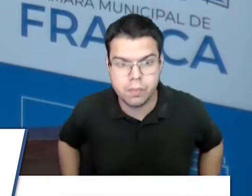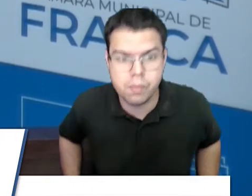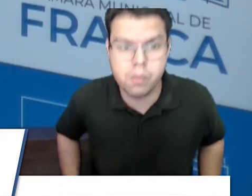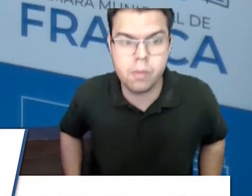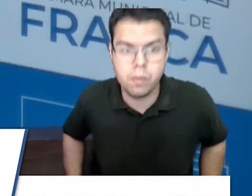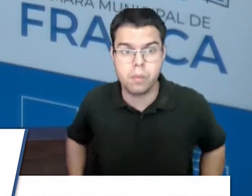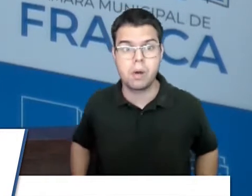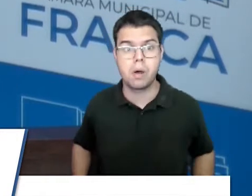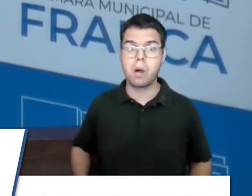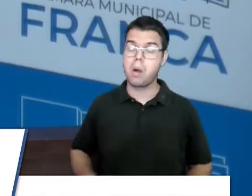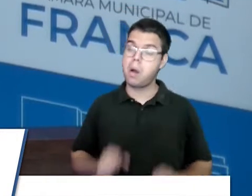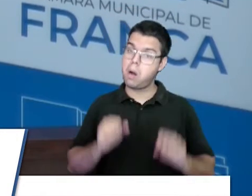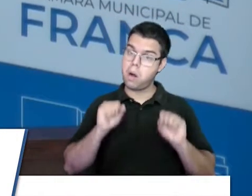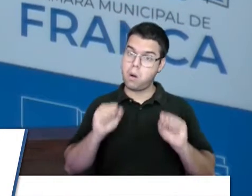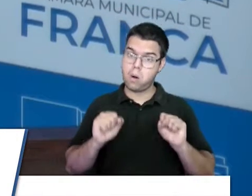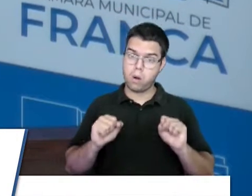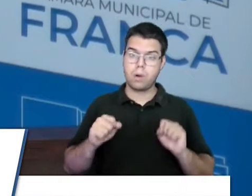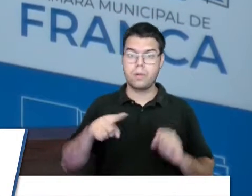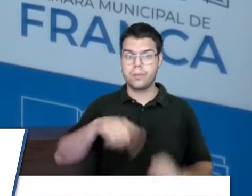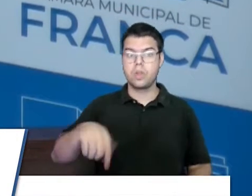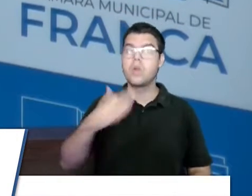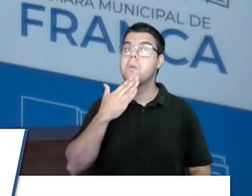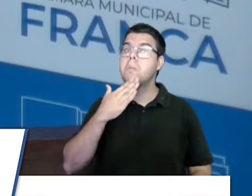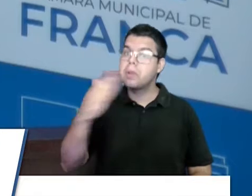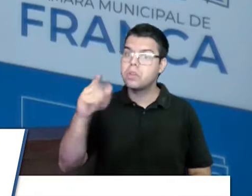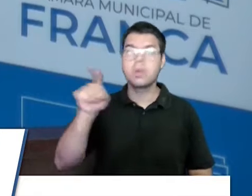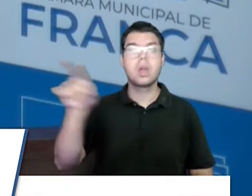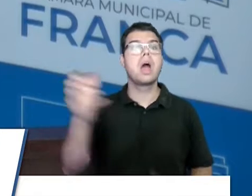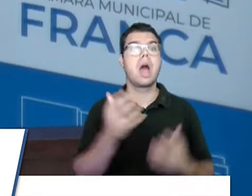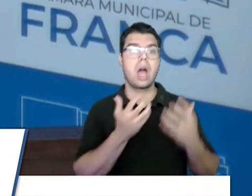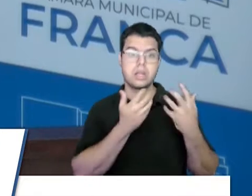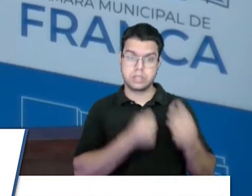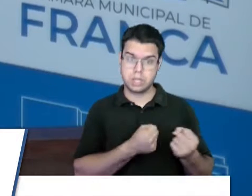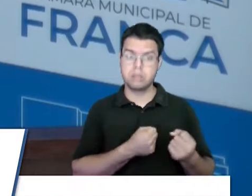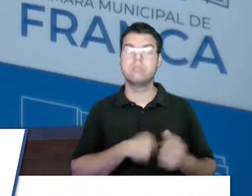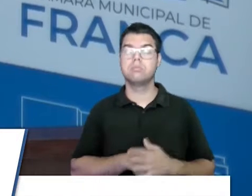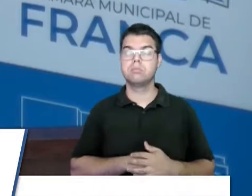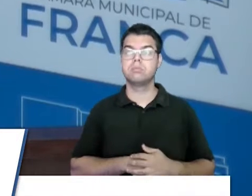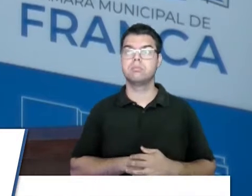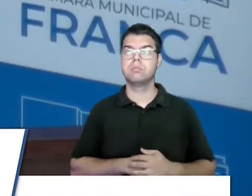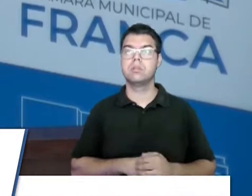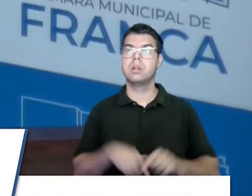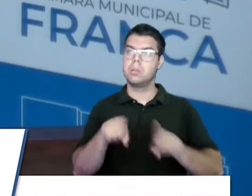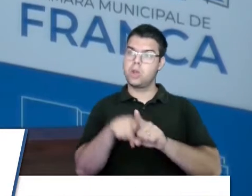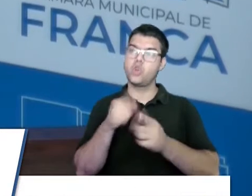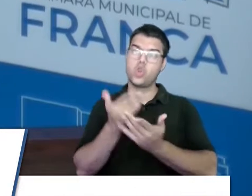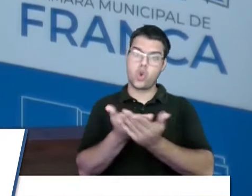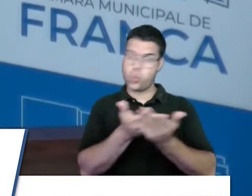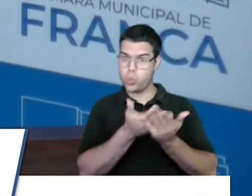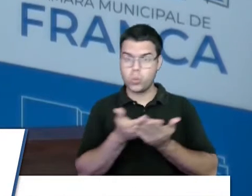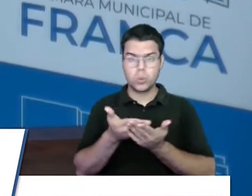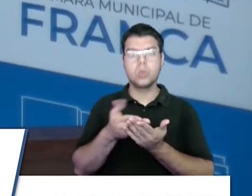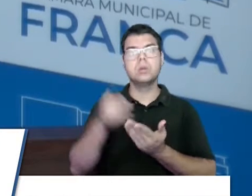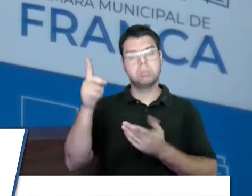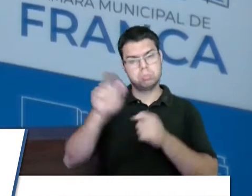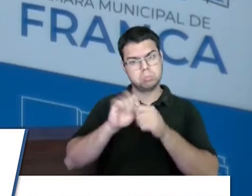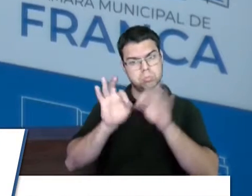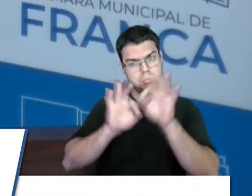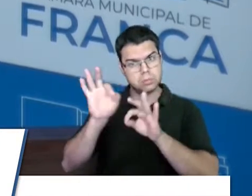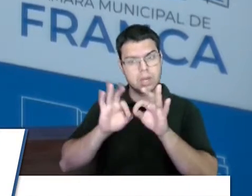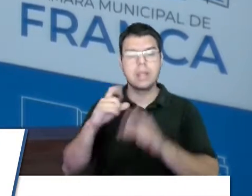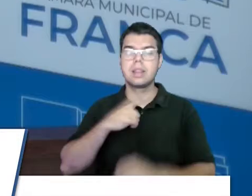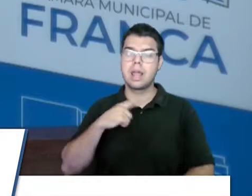aparentemente, nossa reivindicação foi aceita, os estudos foram feitos e está destinada uma ala